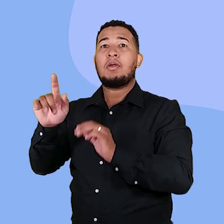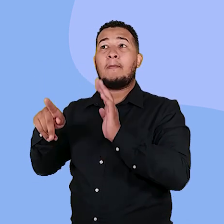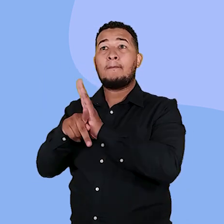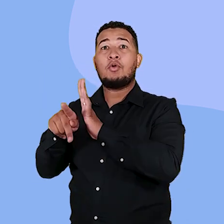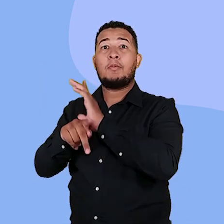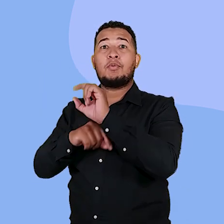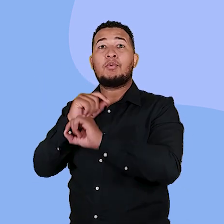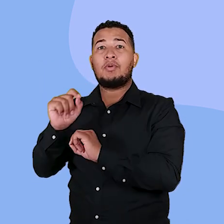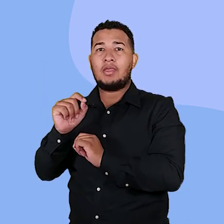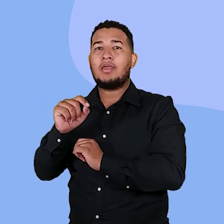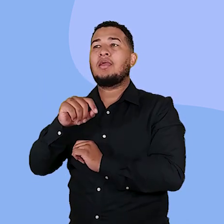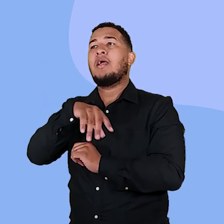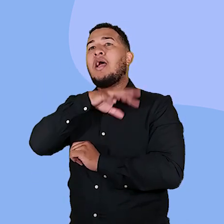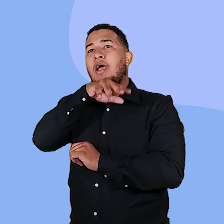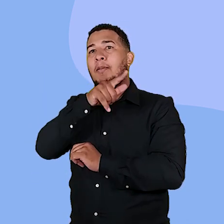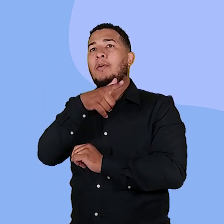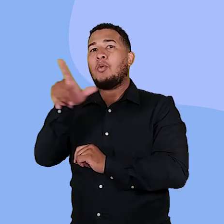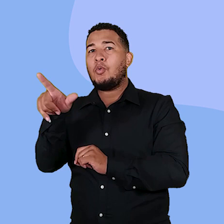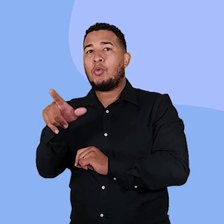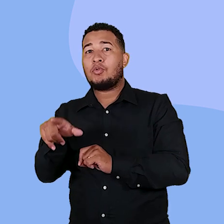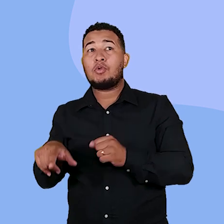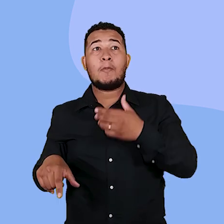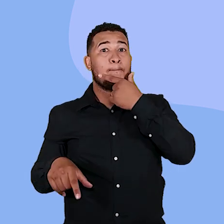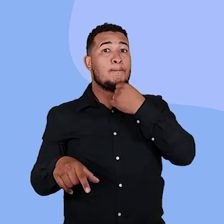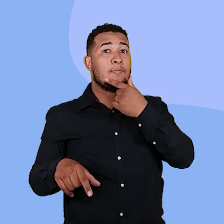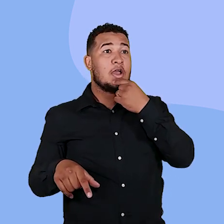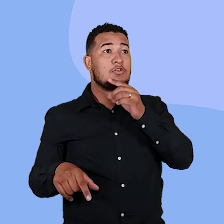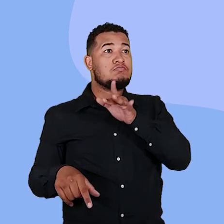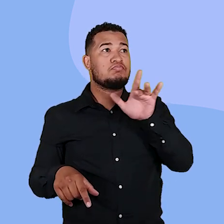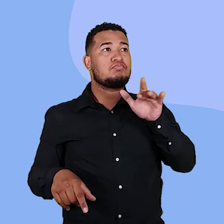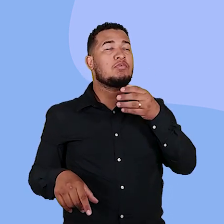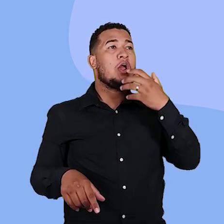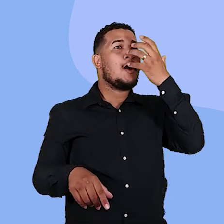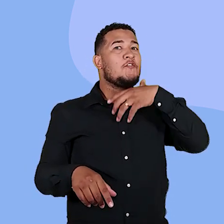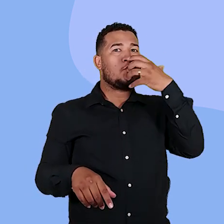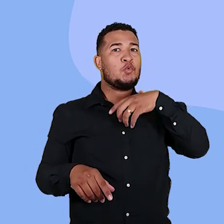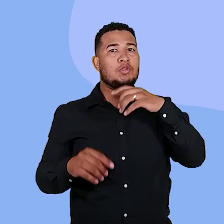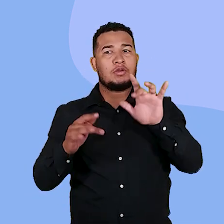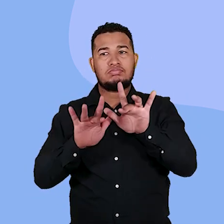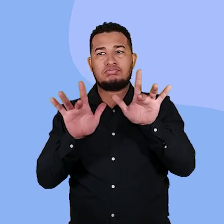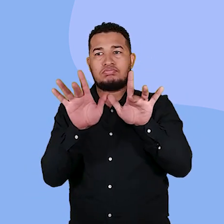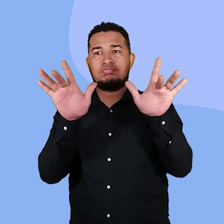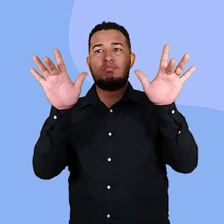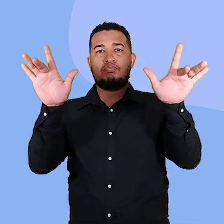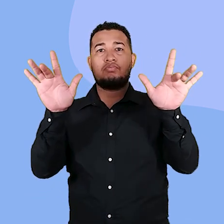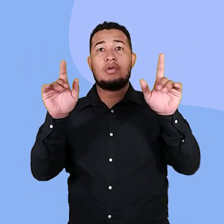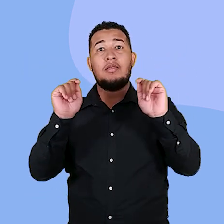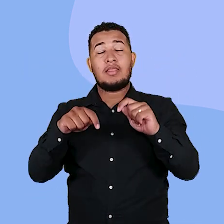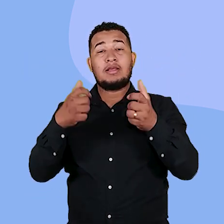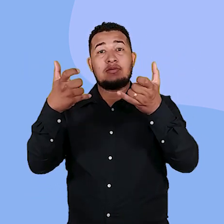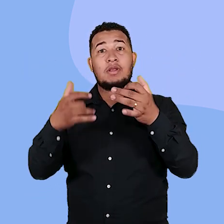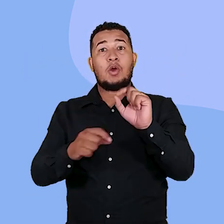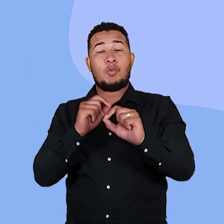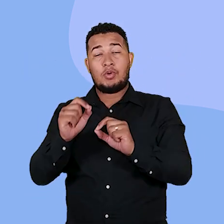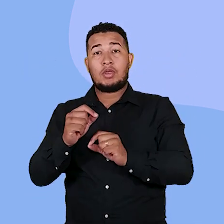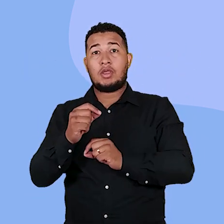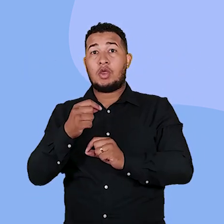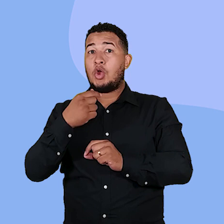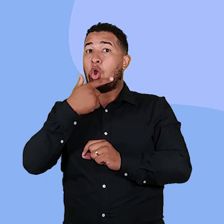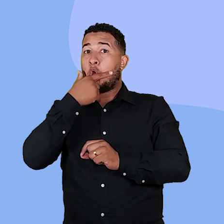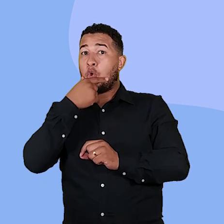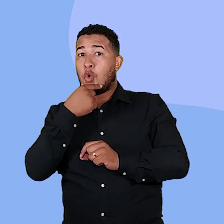que o macho se alimenta de frutas ou outros vegetais adocicados. Assim, podemos afirmar que o macho e a